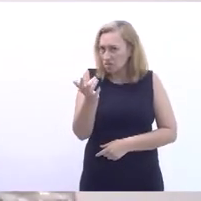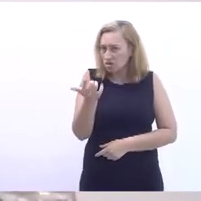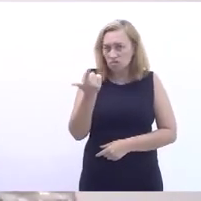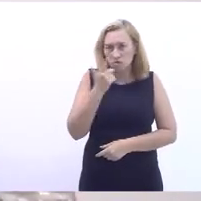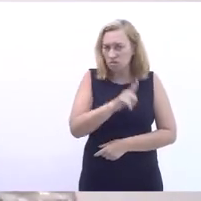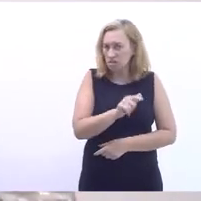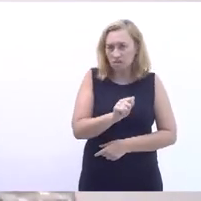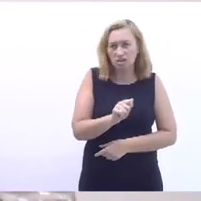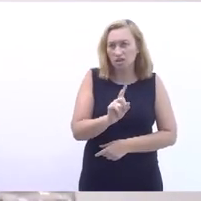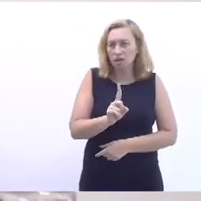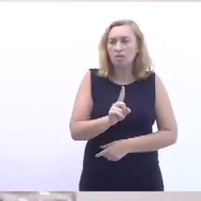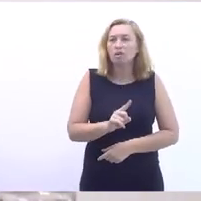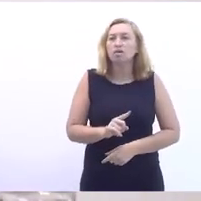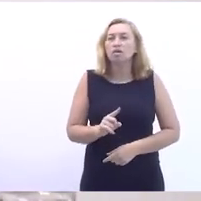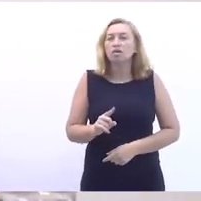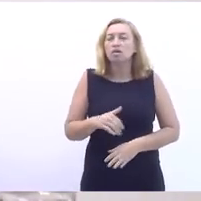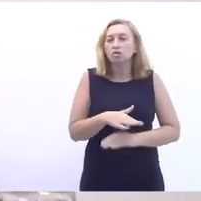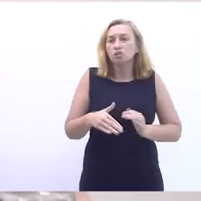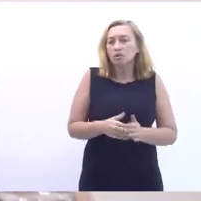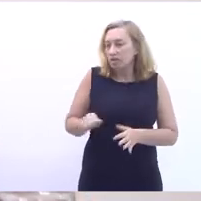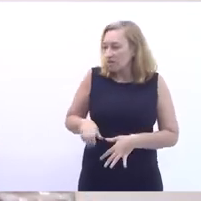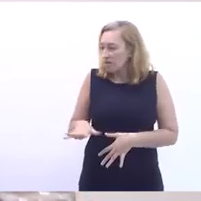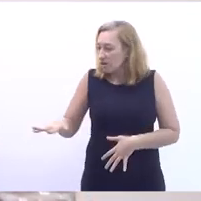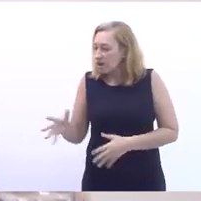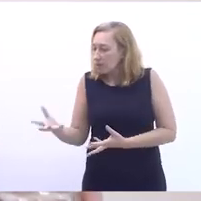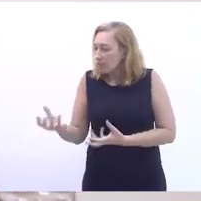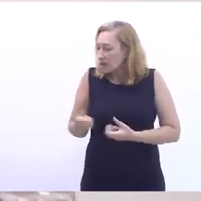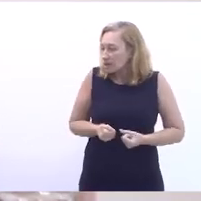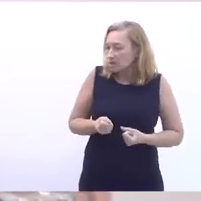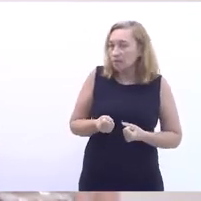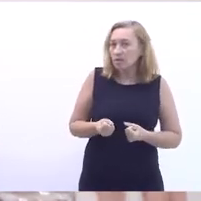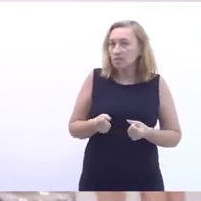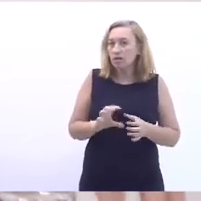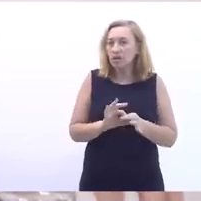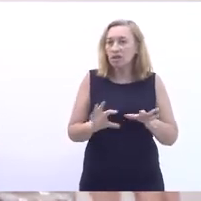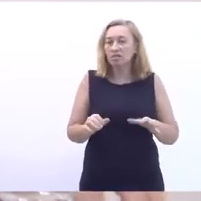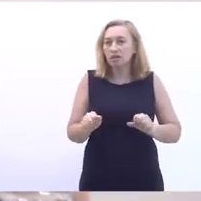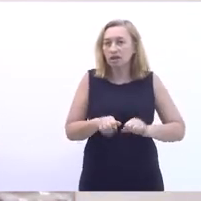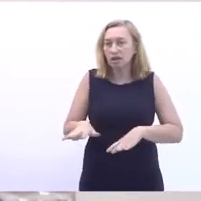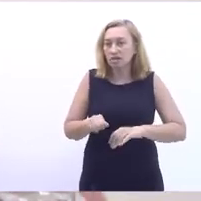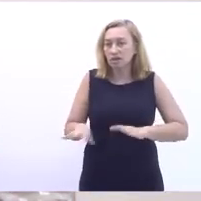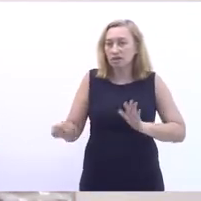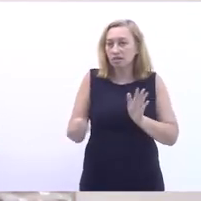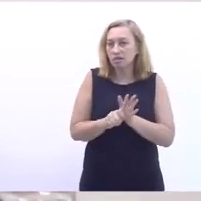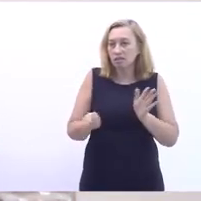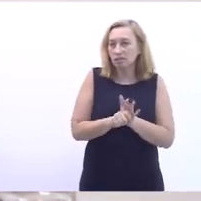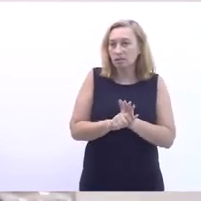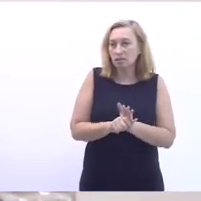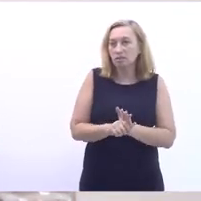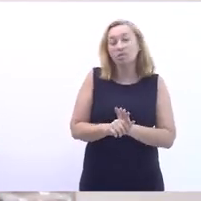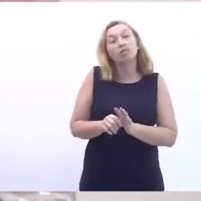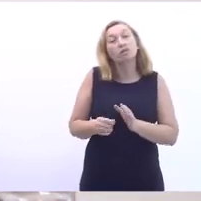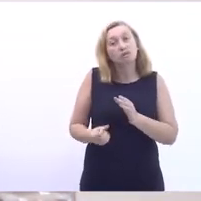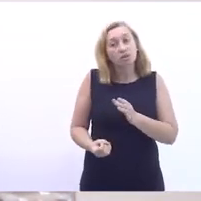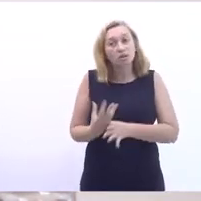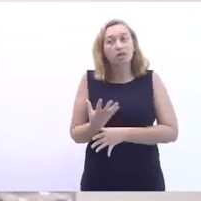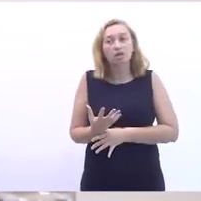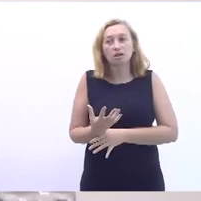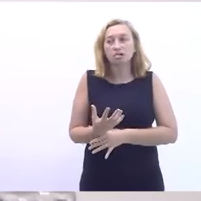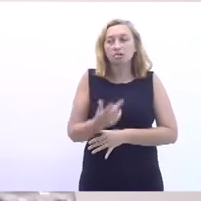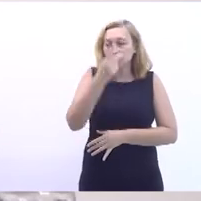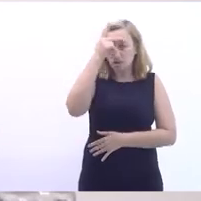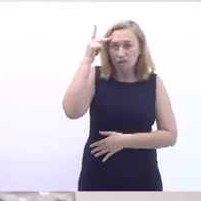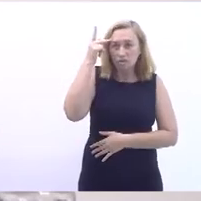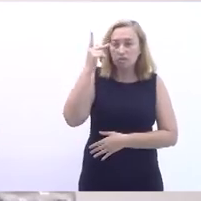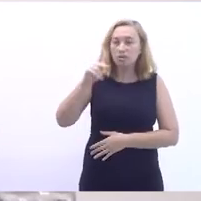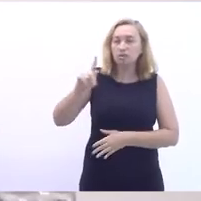conseguir fazer alguém nem toda a favela recebeu de braços abertos abaixo da maconha isso é uma coisa construída e construída